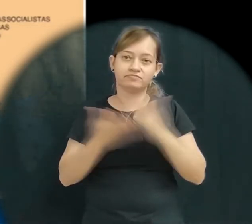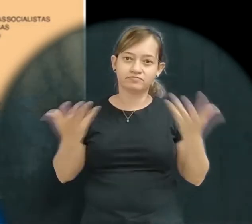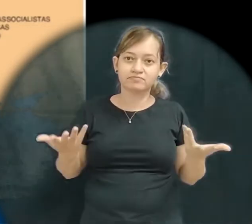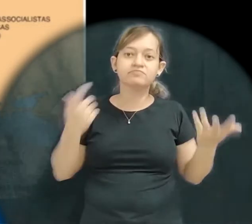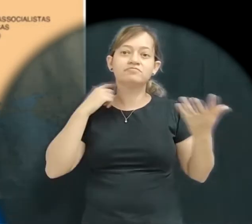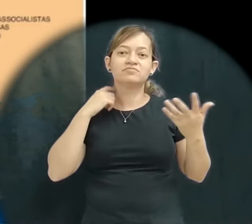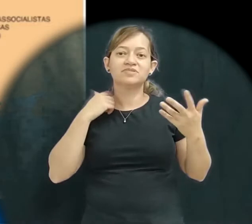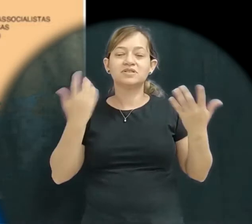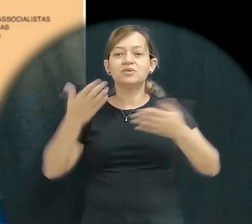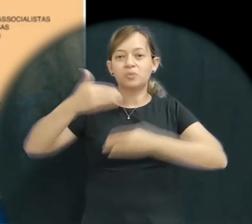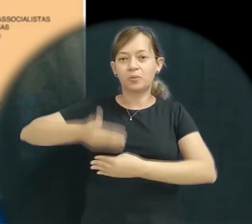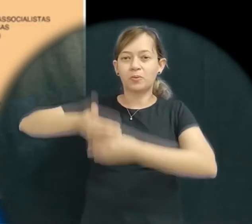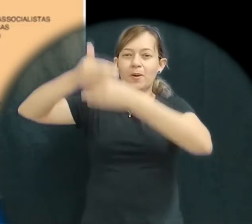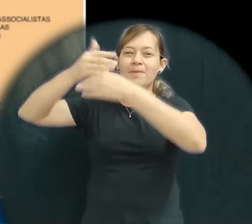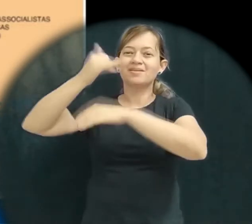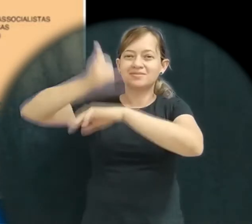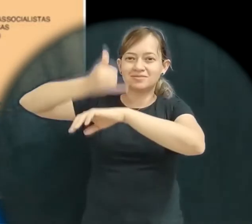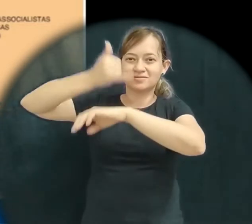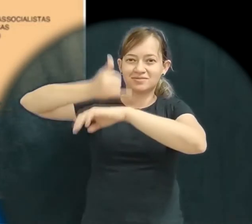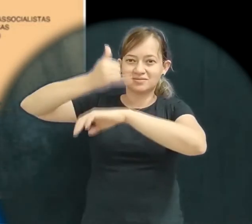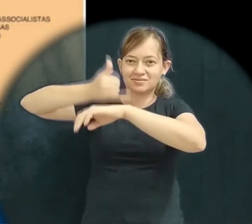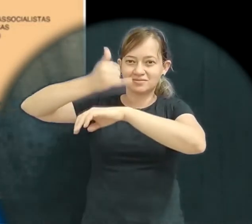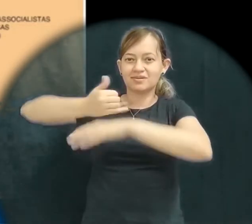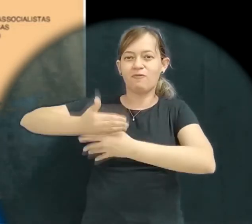idealizou essa cortina de ferro, que era